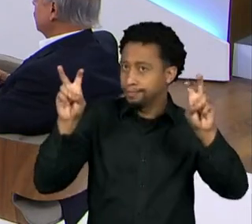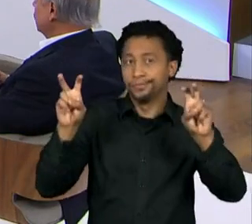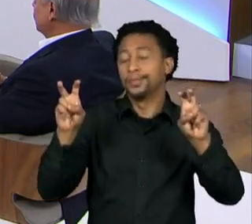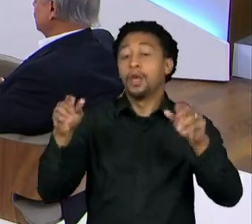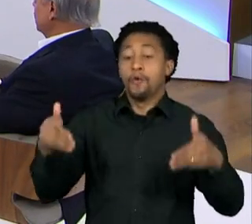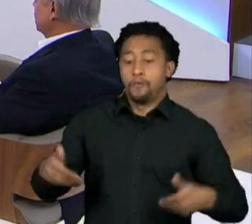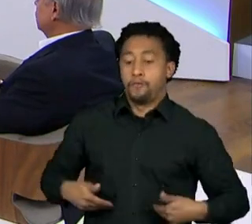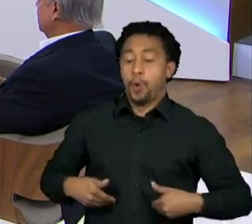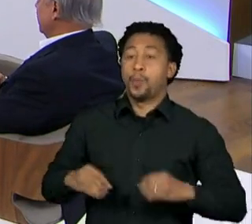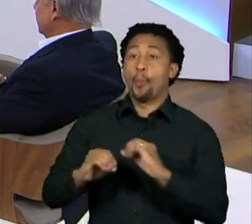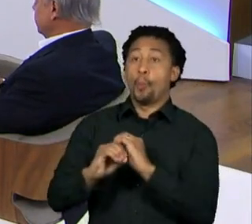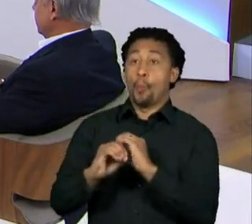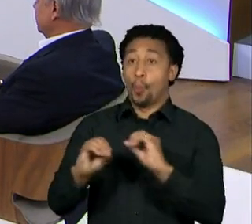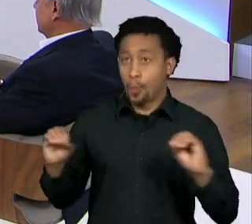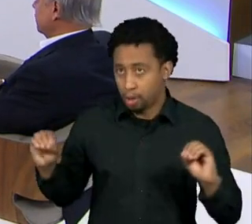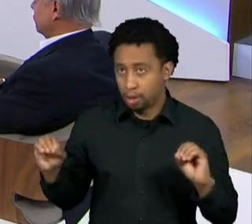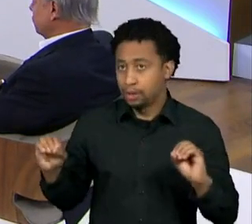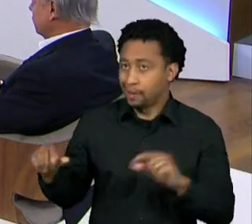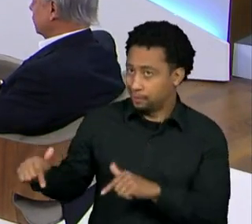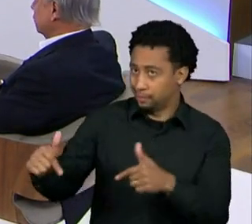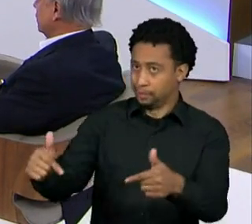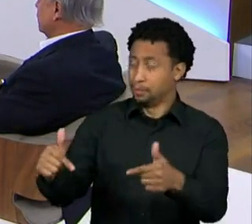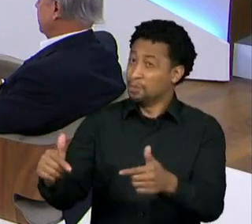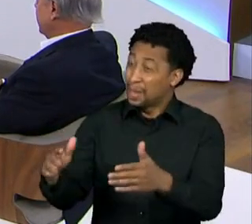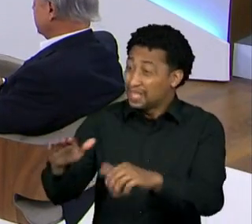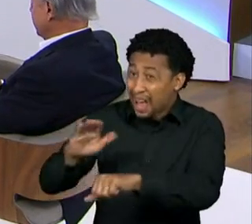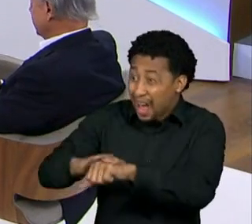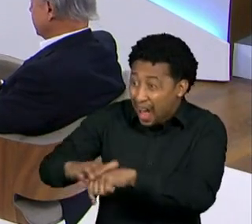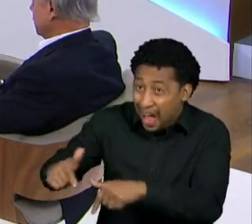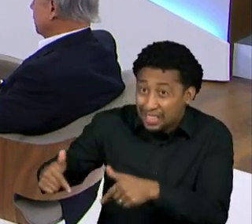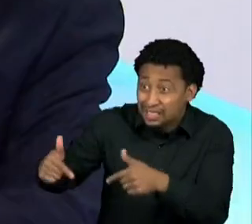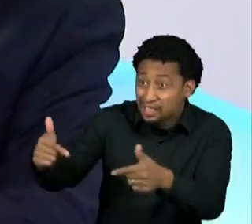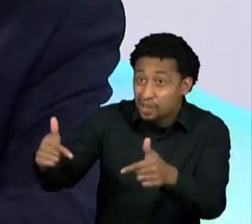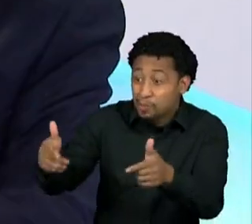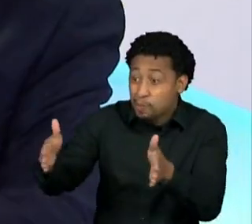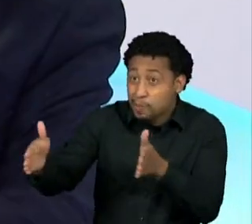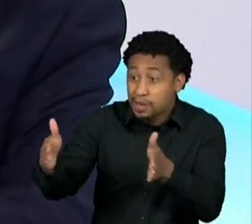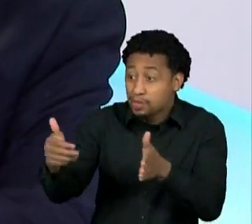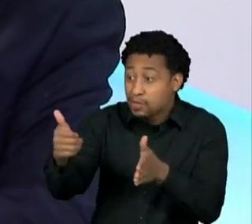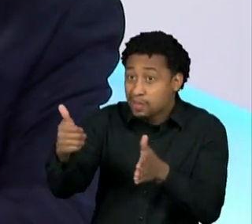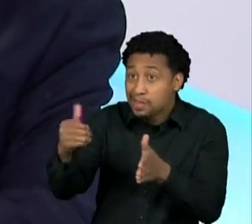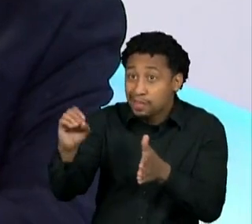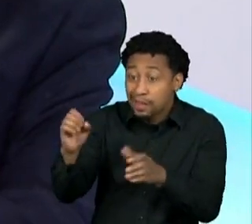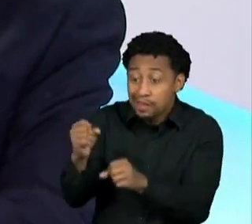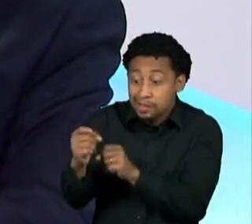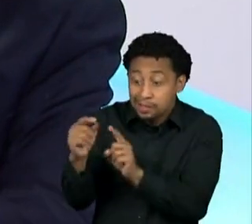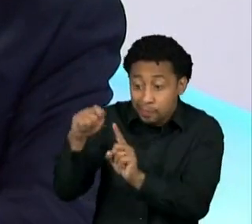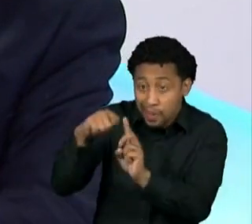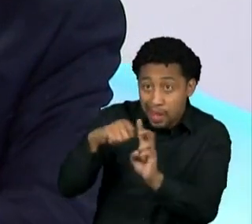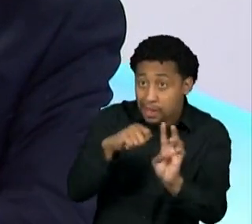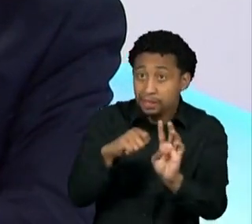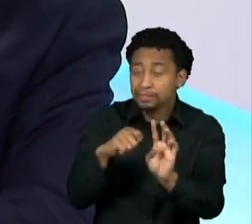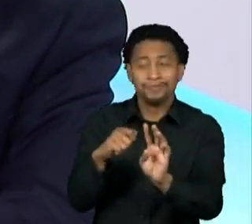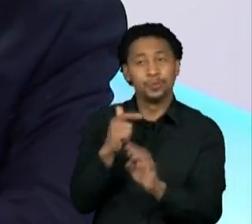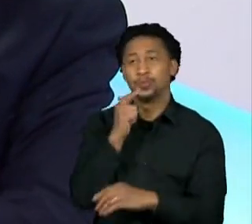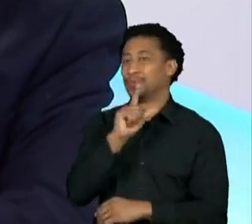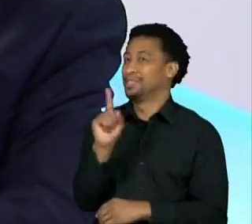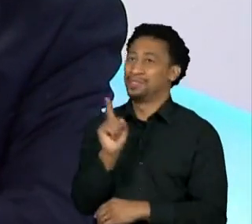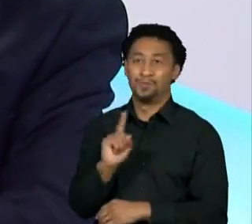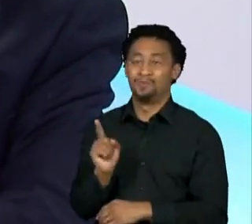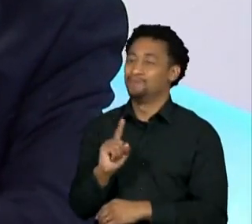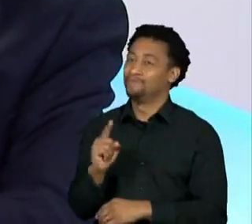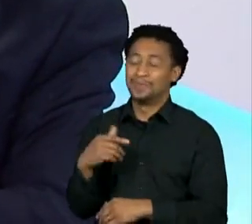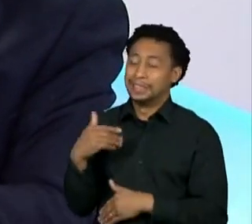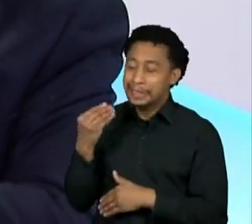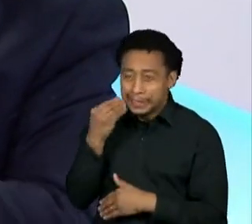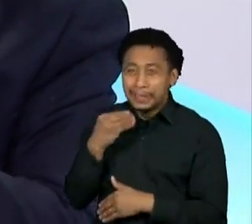ambicioso que eles não conseguiram operacionalizar como tal durante 10 meses e só foi em outubro de dois mil e